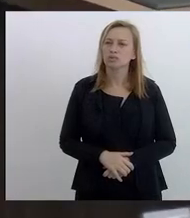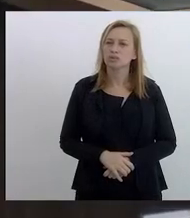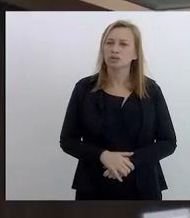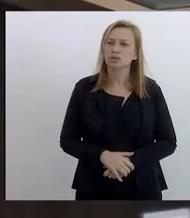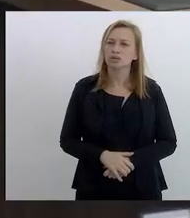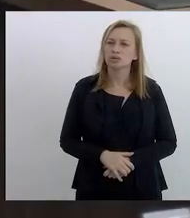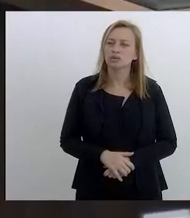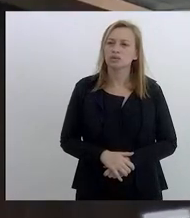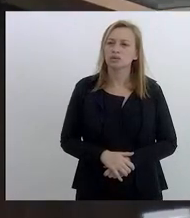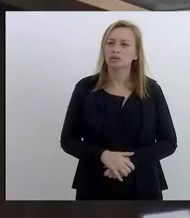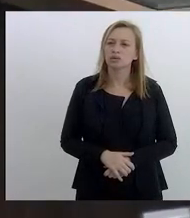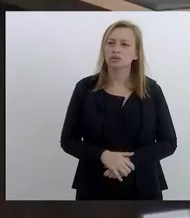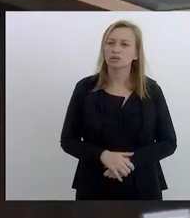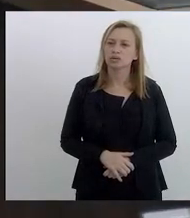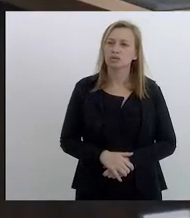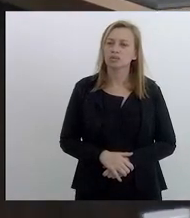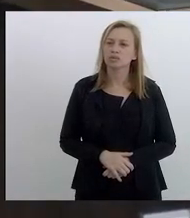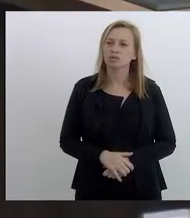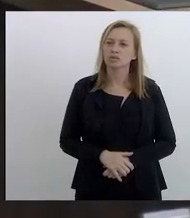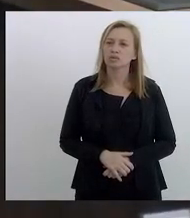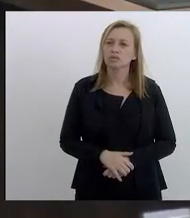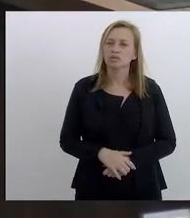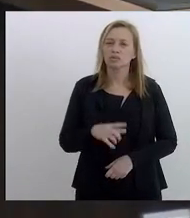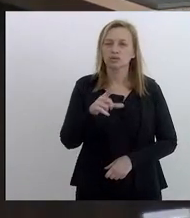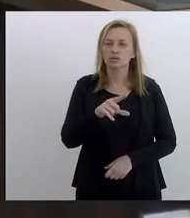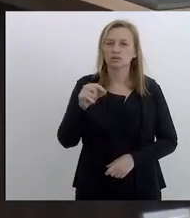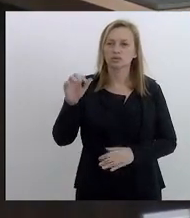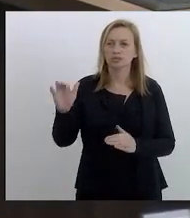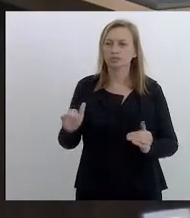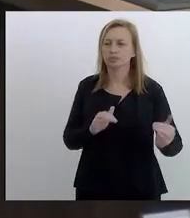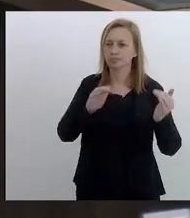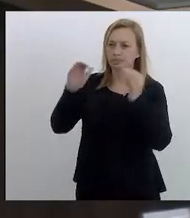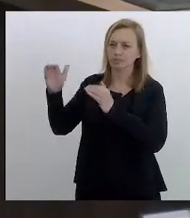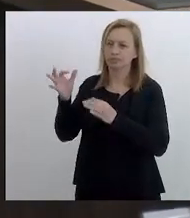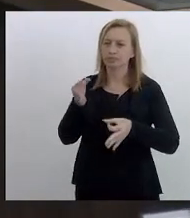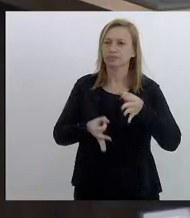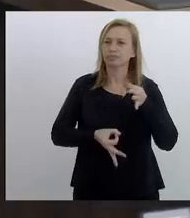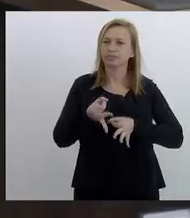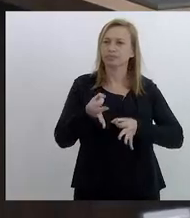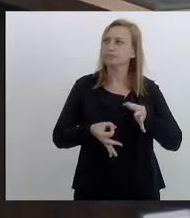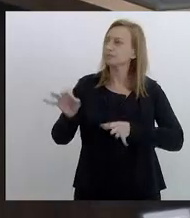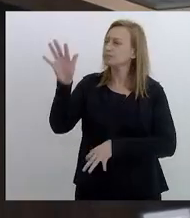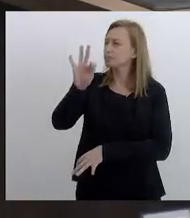que é a decisão do Supremo Tribunal Federal,